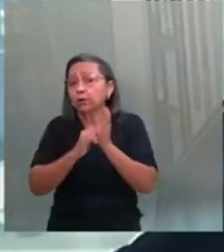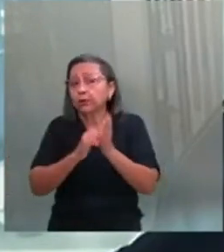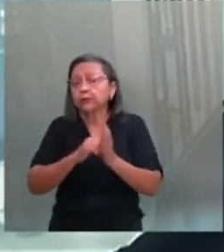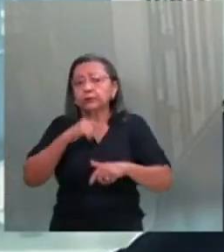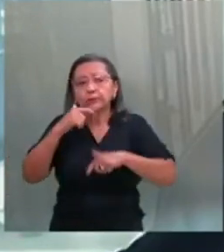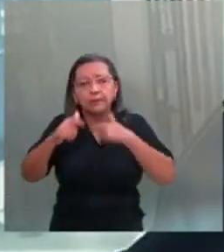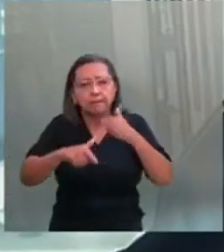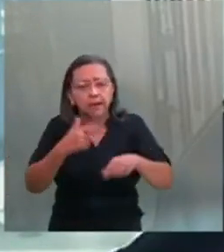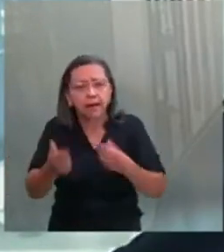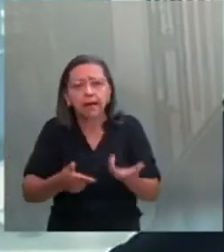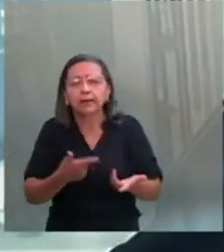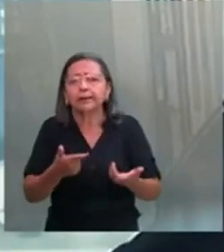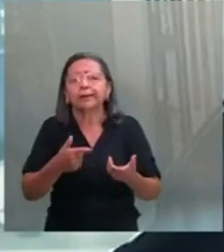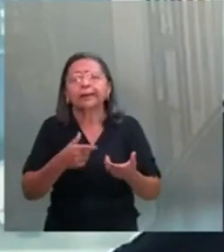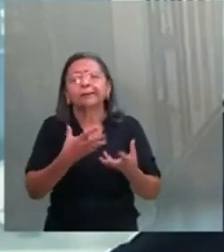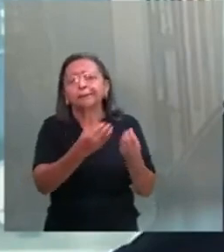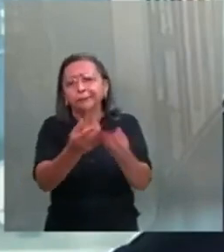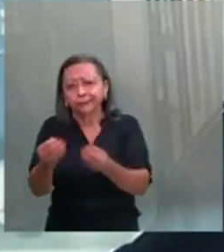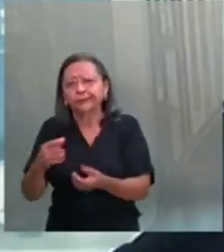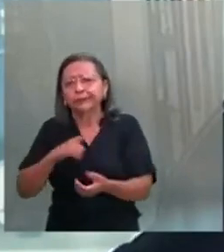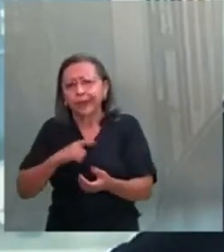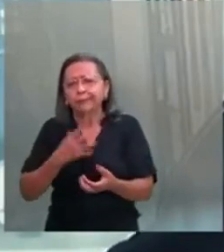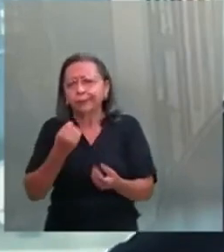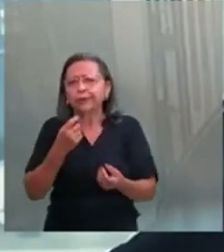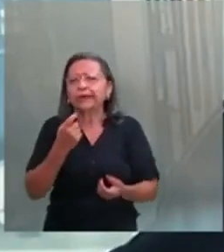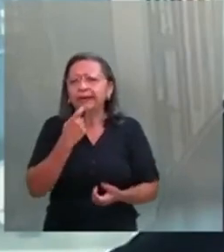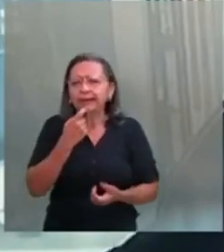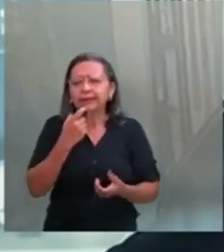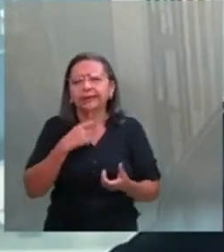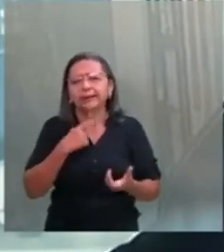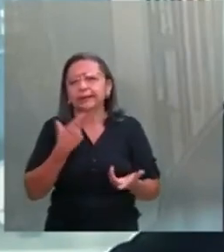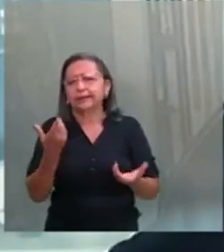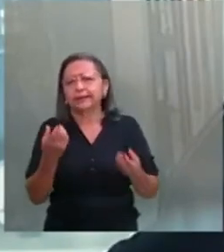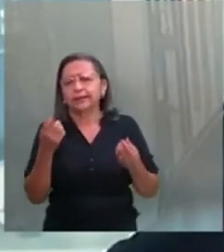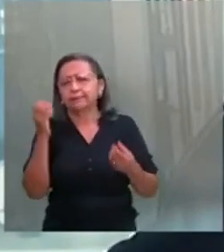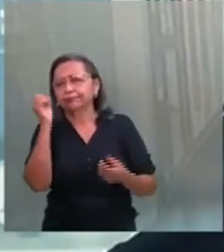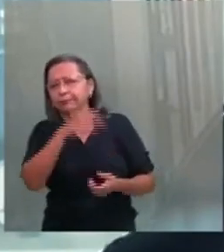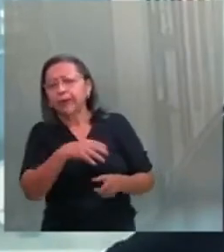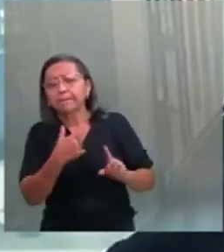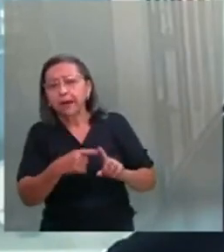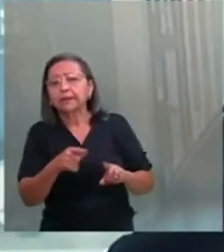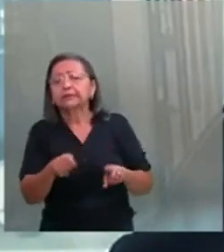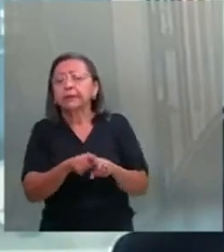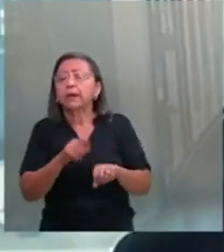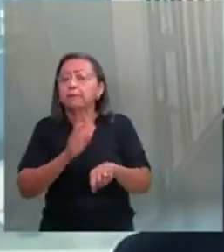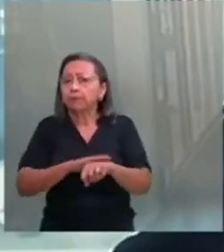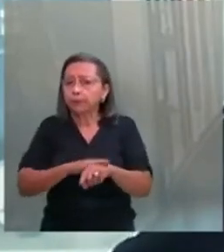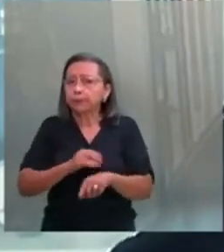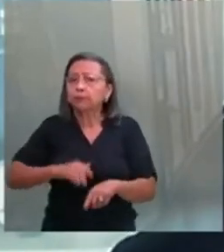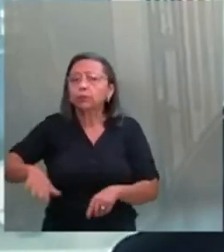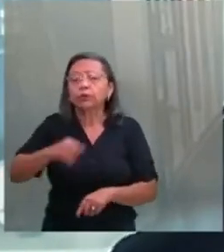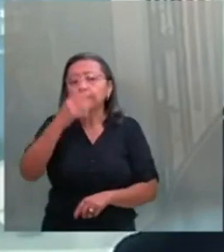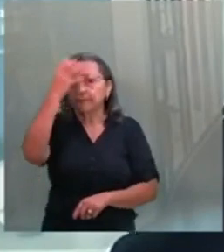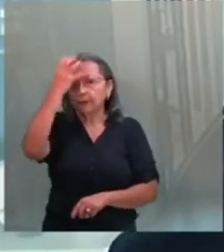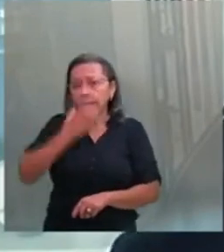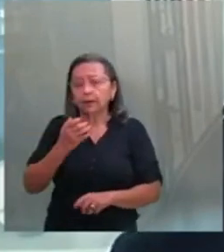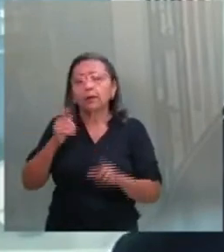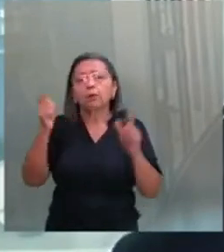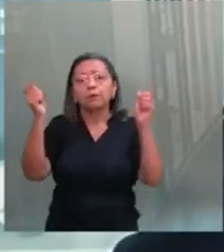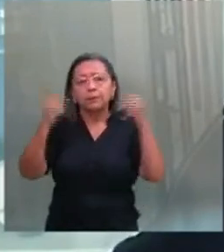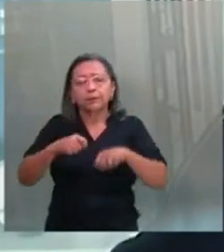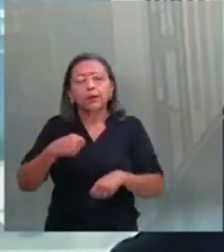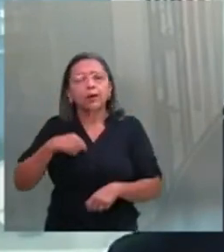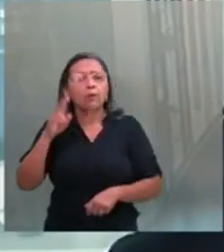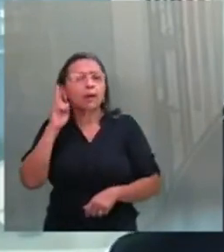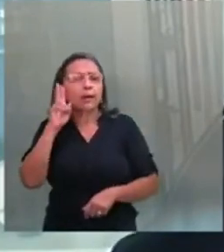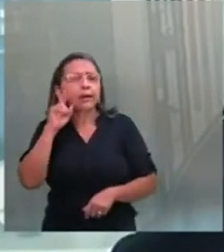no meio de tantas críticas, de tantas injustiças, mas homens de muita seriedade, de muita competência. Eu me